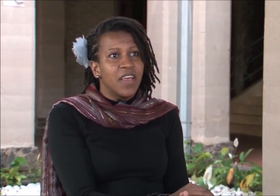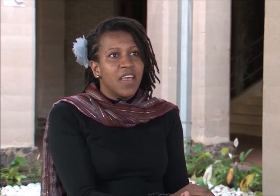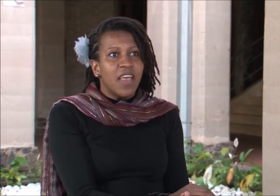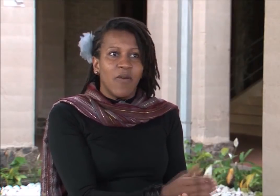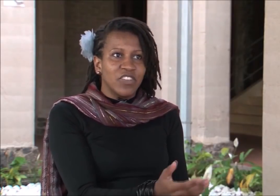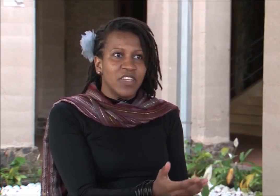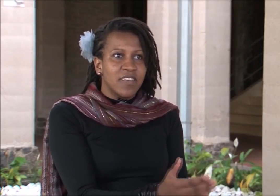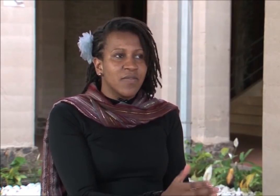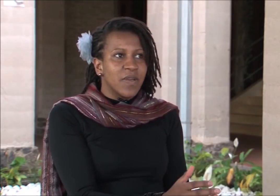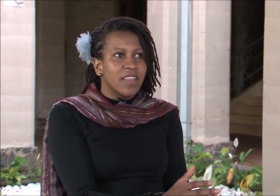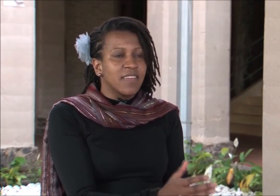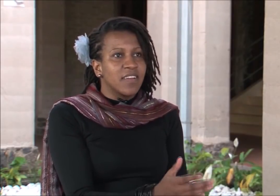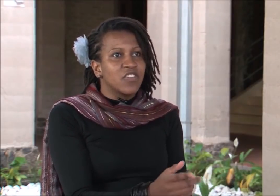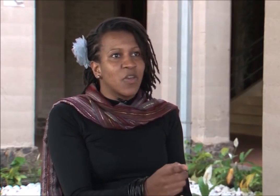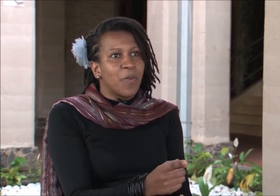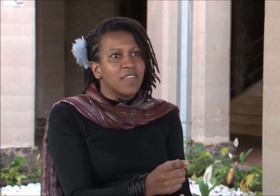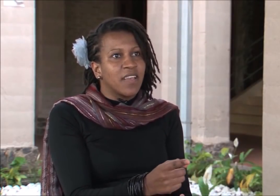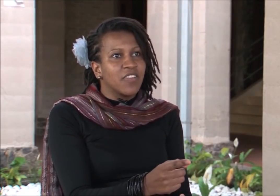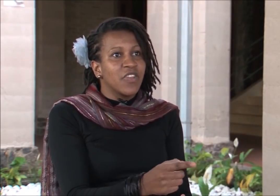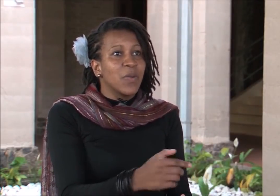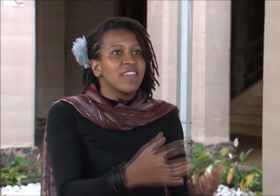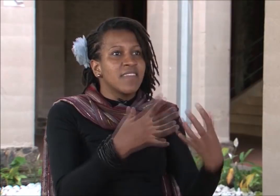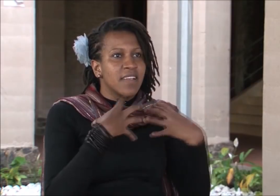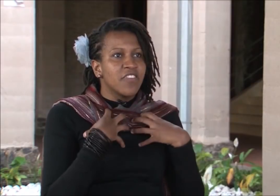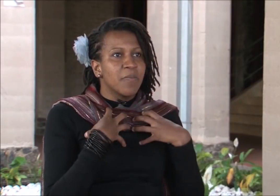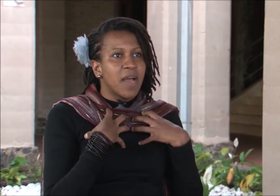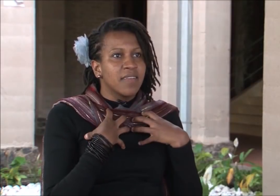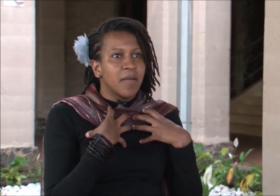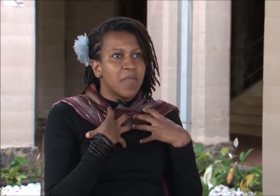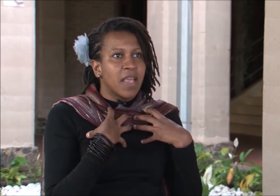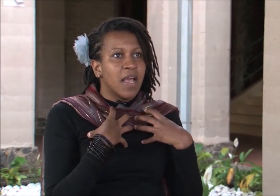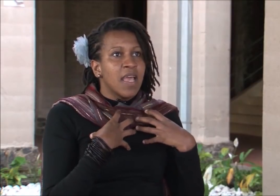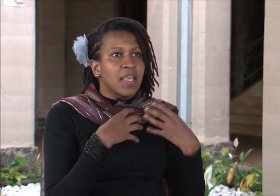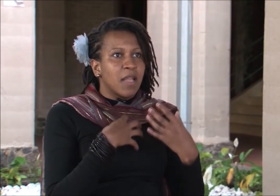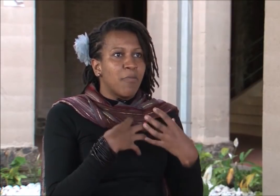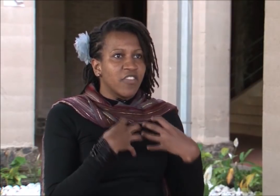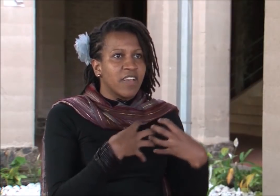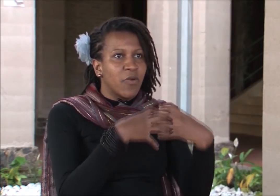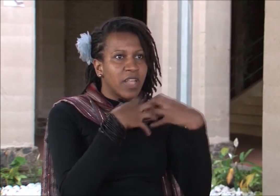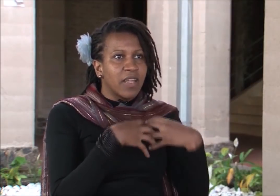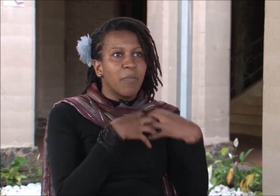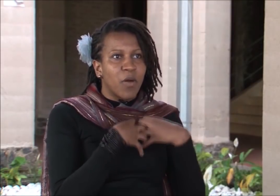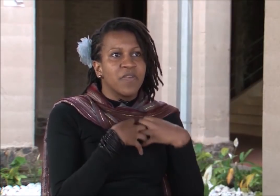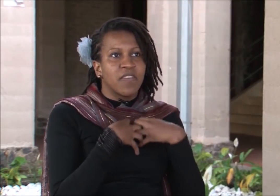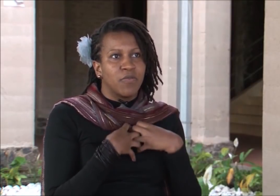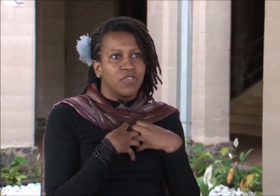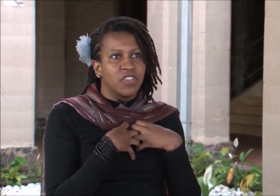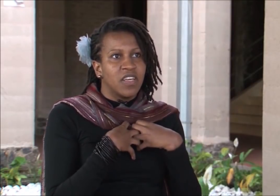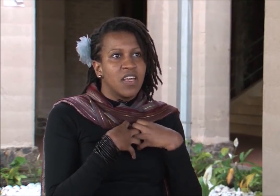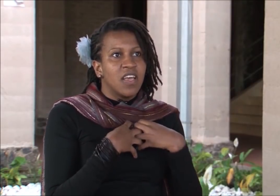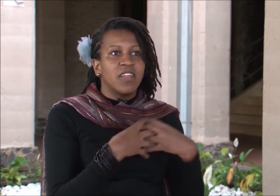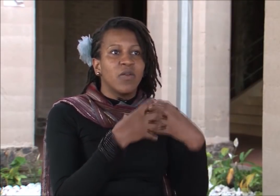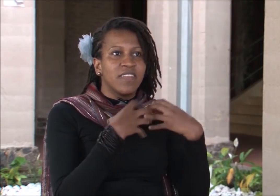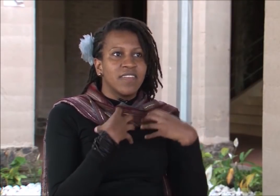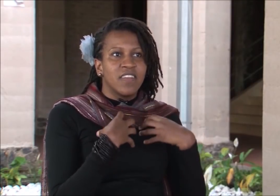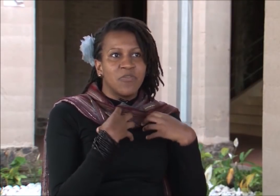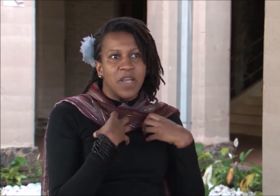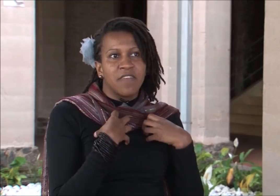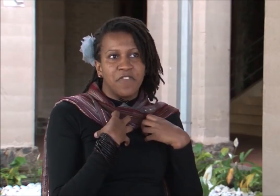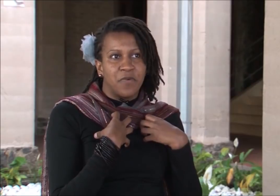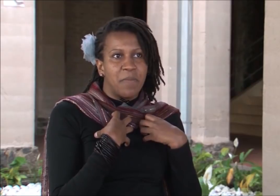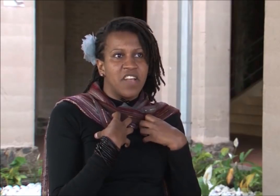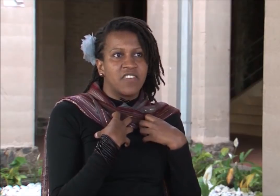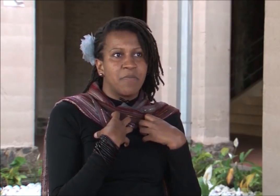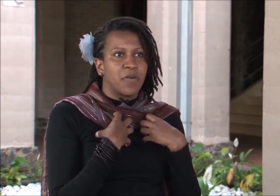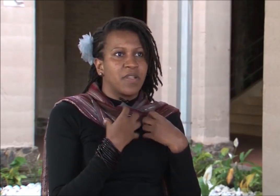enfermo. Eu acho que isso não é interessante, que o paciente não necessite mais da minha, que ele possa cuidar da própria saúde, não necessite